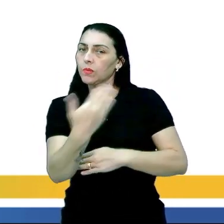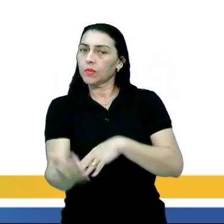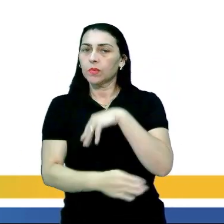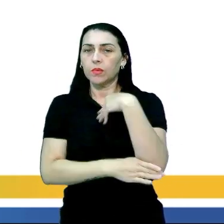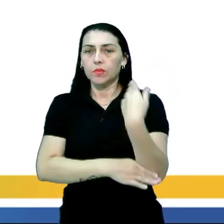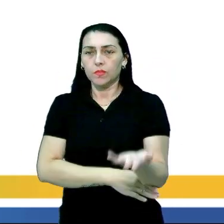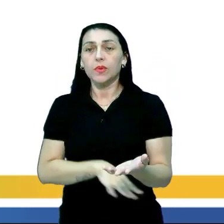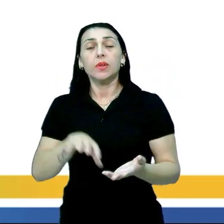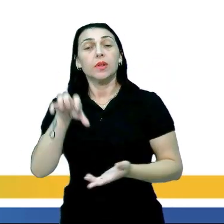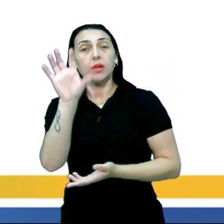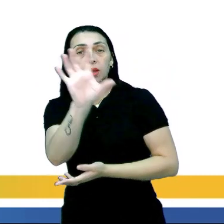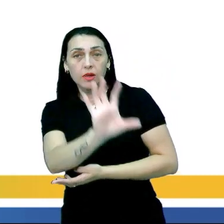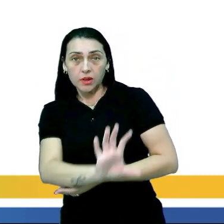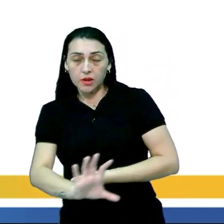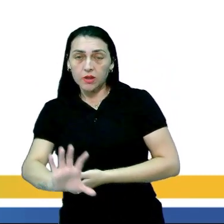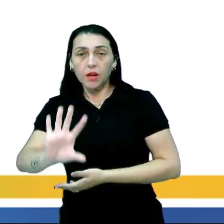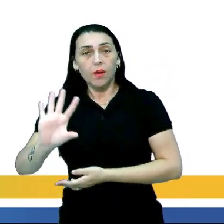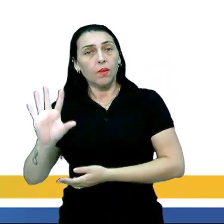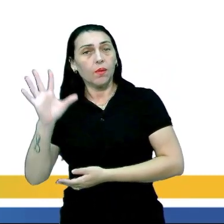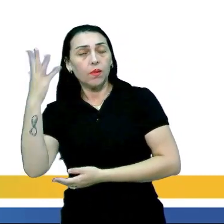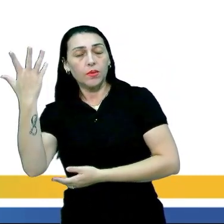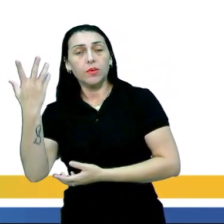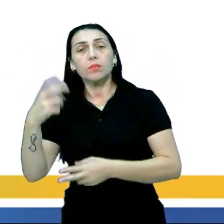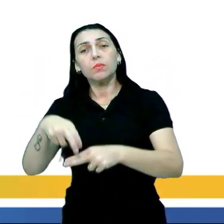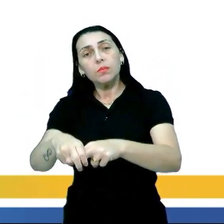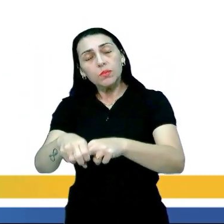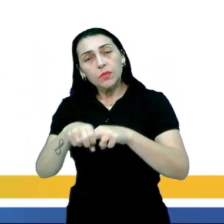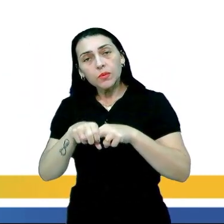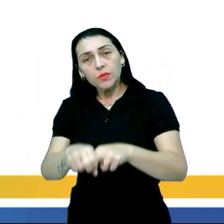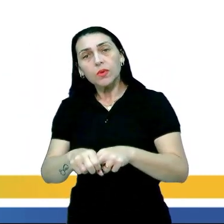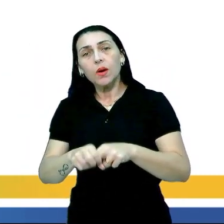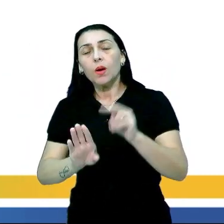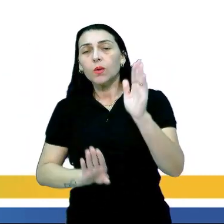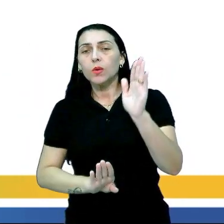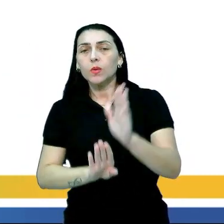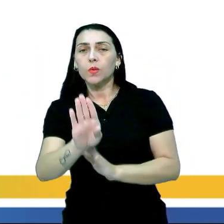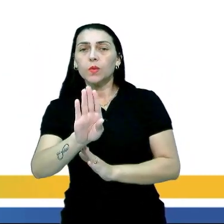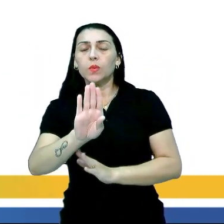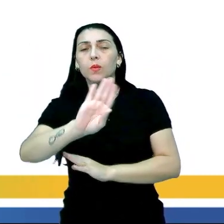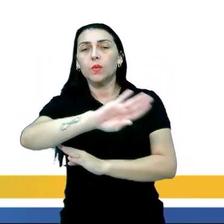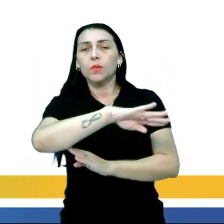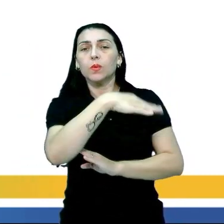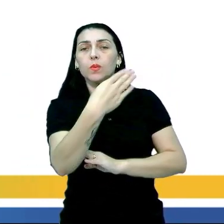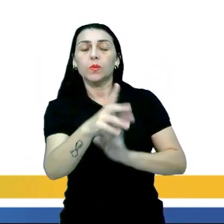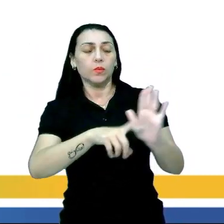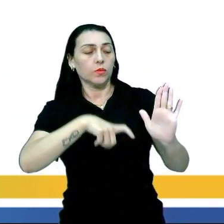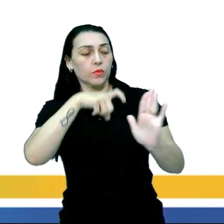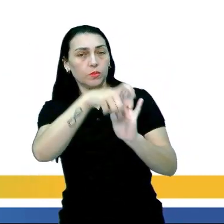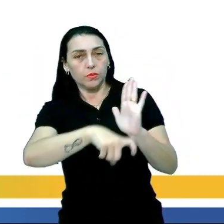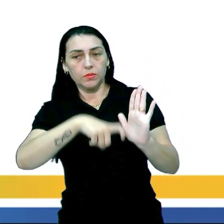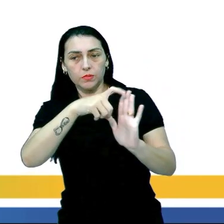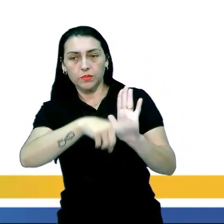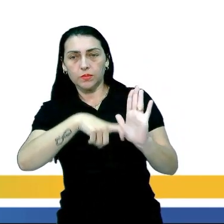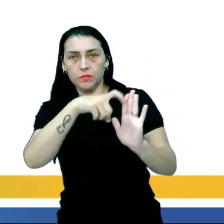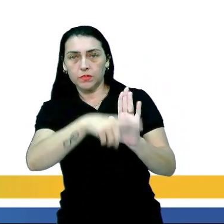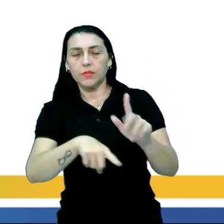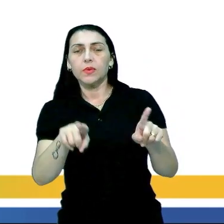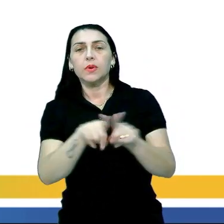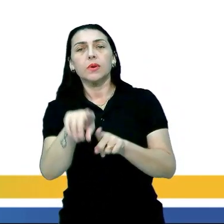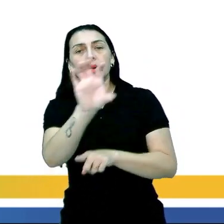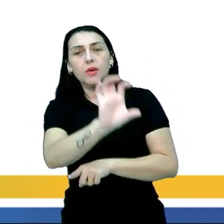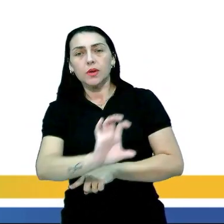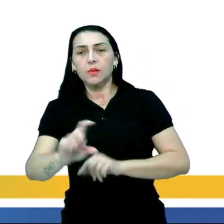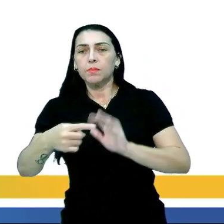desmatamento, e esse desmatamento ocorre justamente por causa do avanço dessa frente agropecuária, como eu disse, e é a região